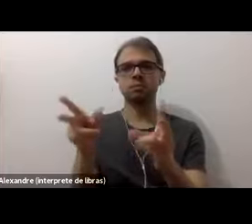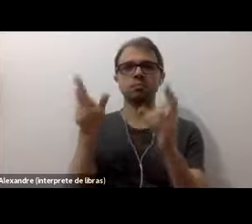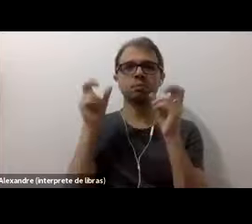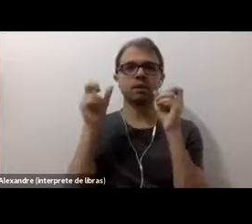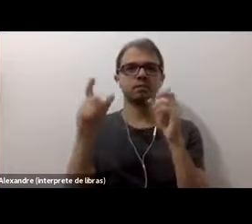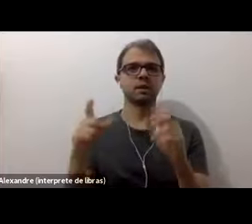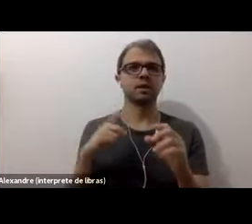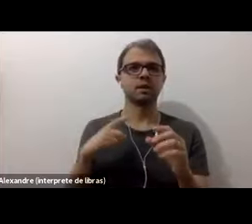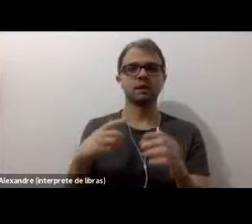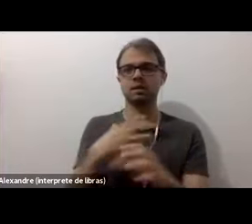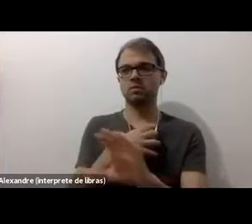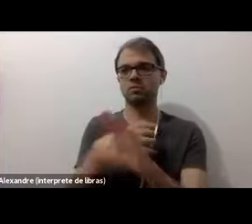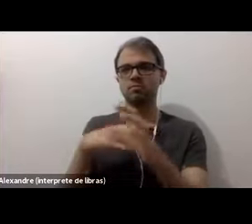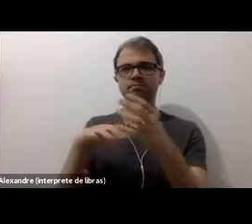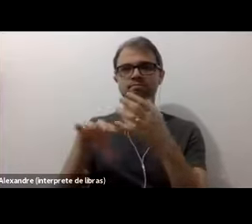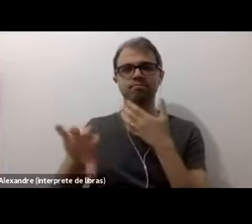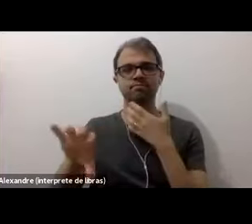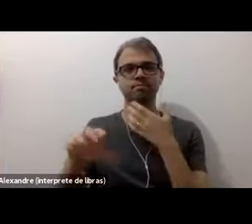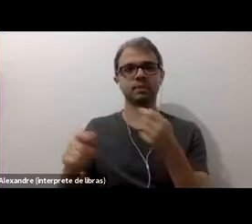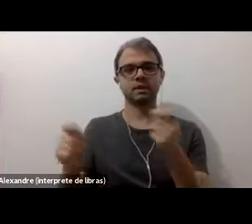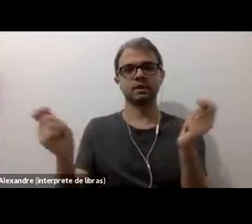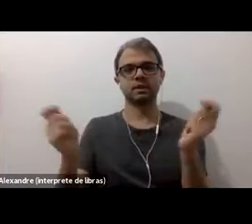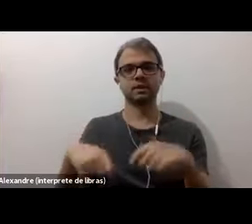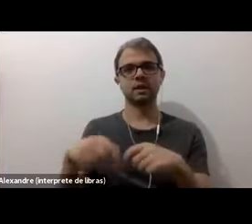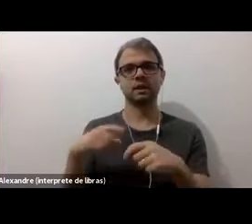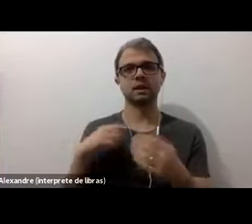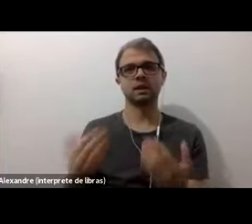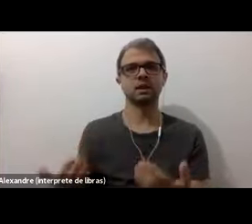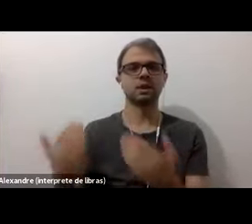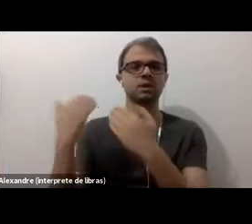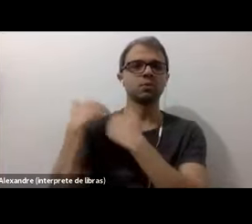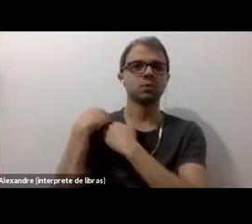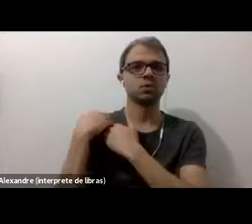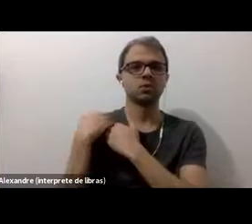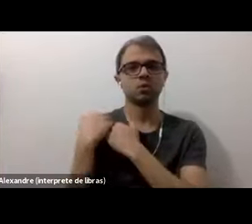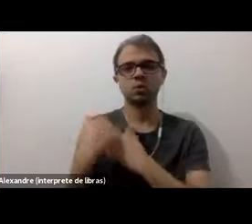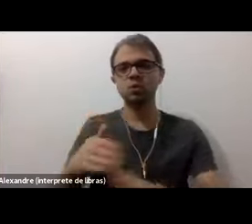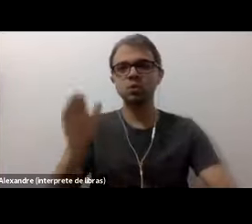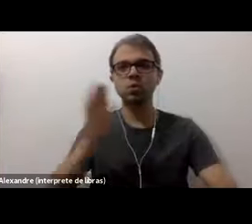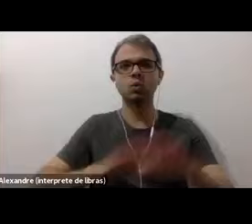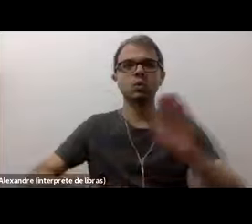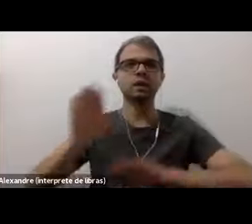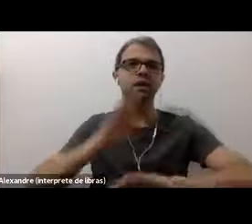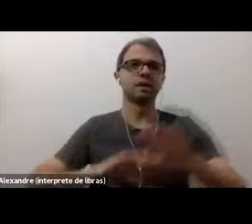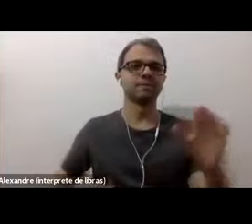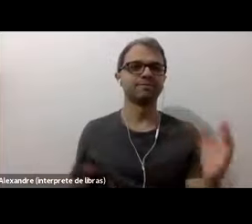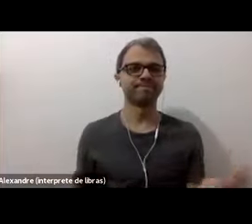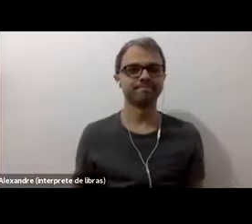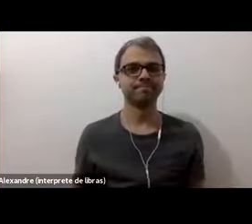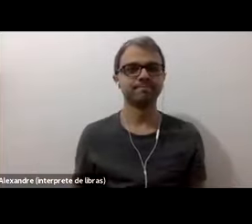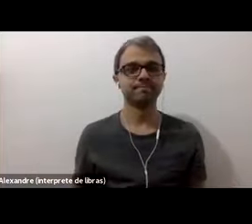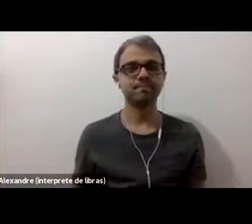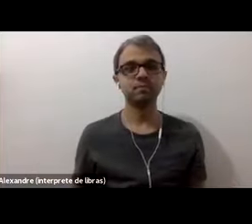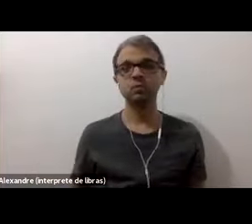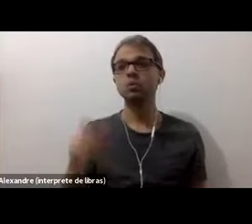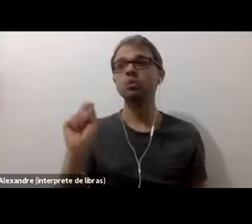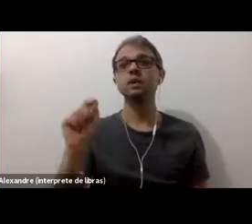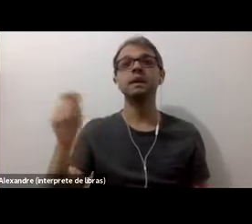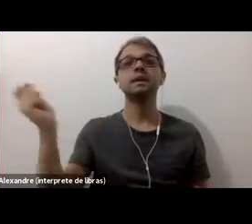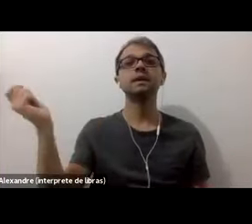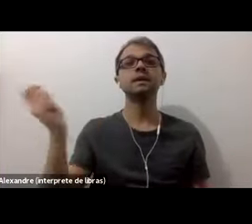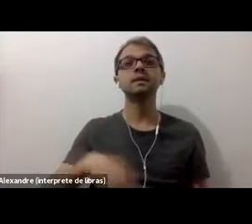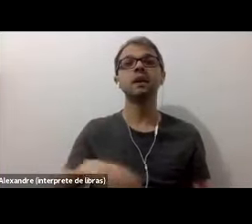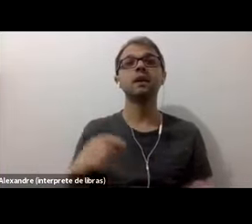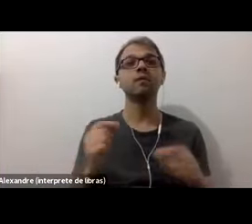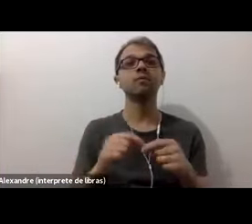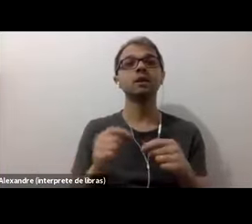se localizar e se responsabilizar em cuidar de mim, né? O que é que eu vou fazer para cuidar de mim e o que é que eu vou fazer para cuidar do outro? O que é